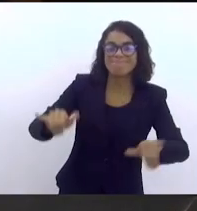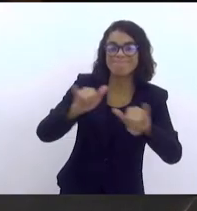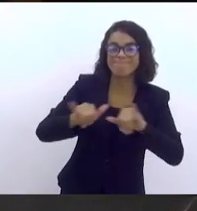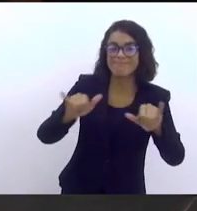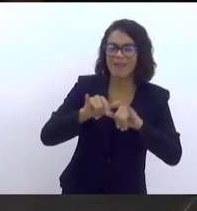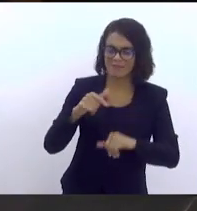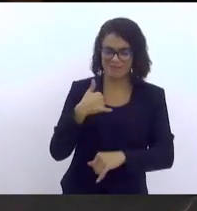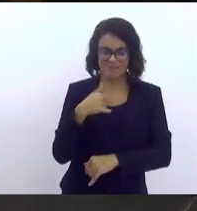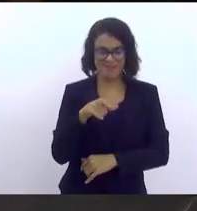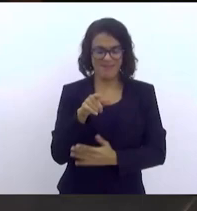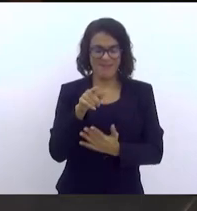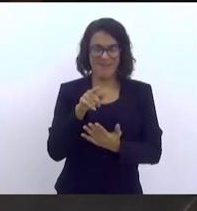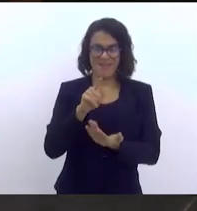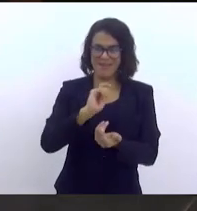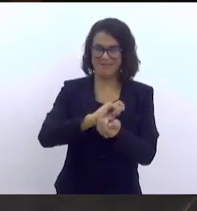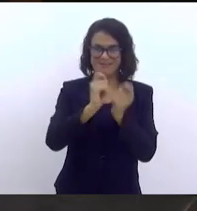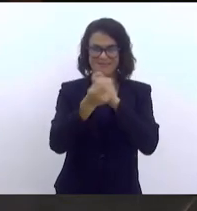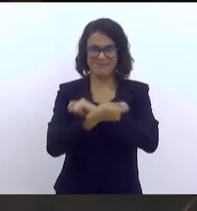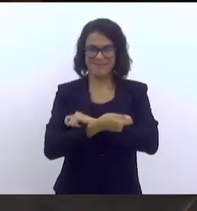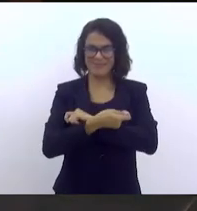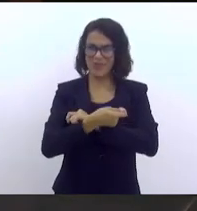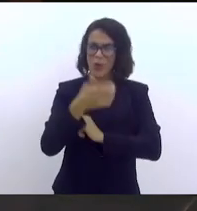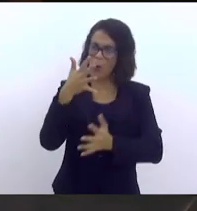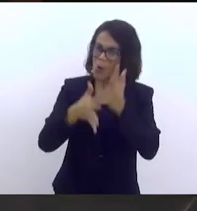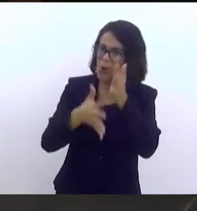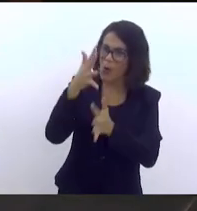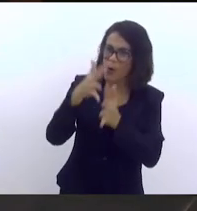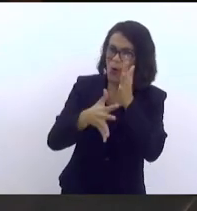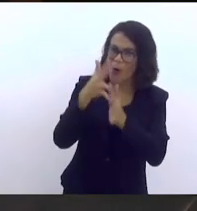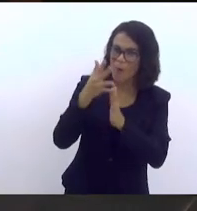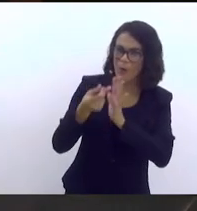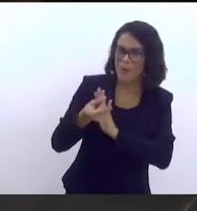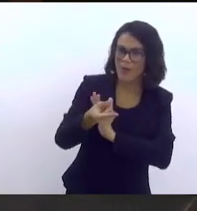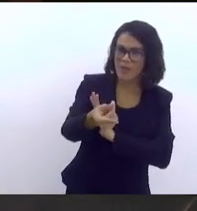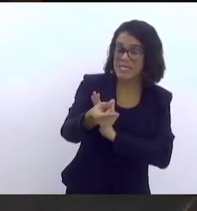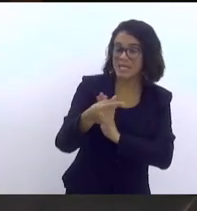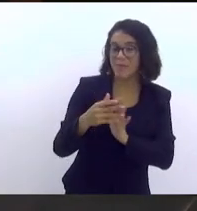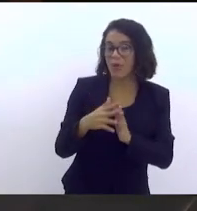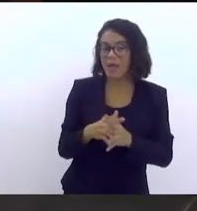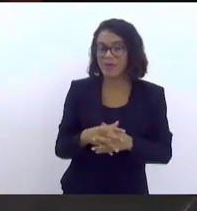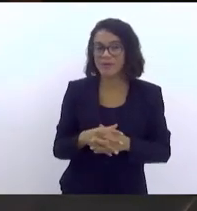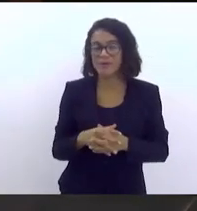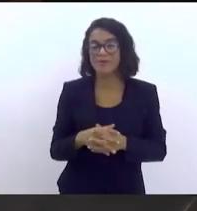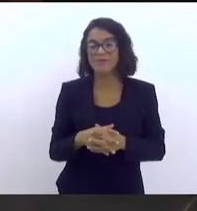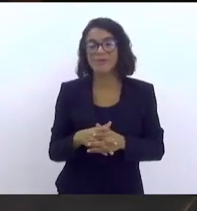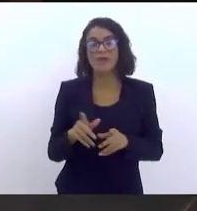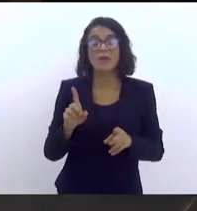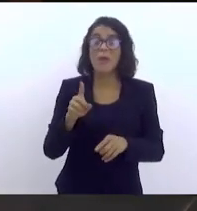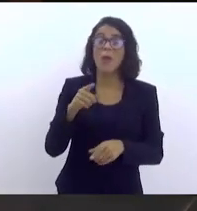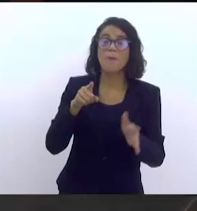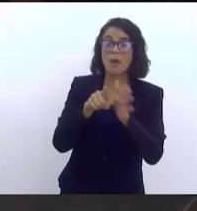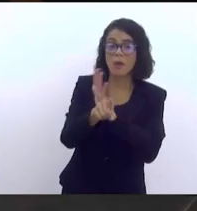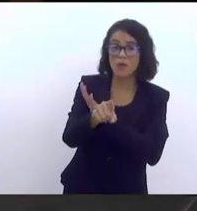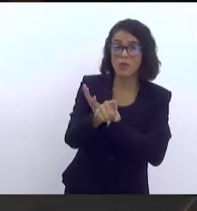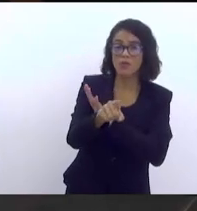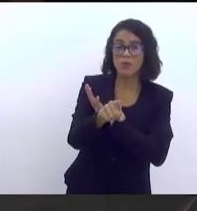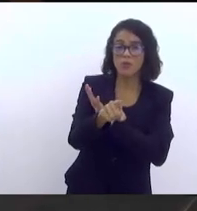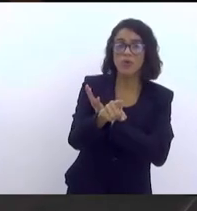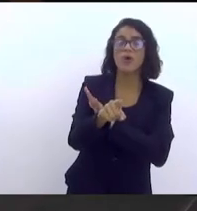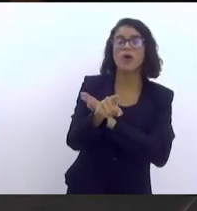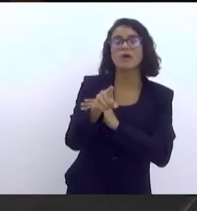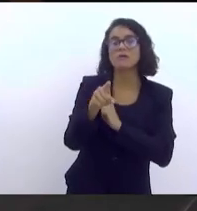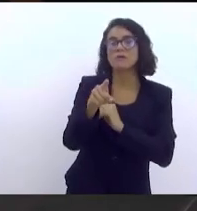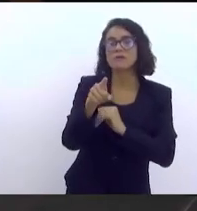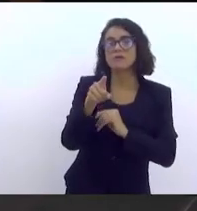quadros aparecem como comprometimentos crônicos né e eu me pergunto se não seria mais um meio da gente